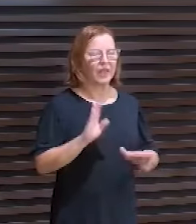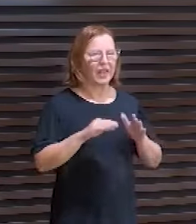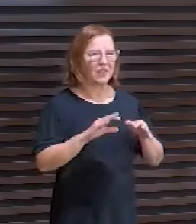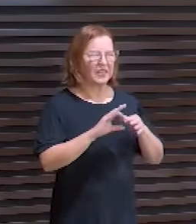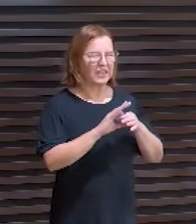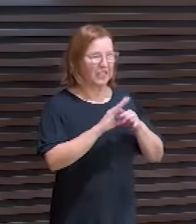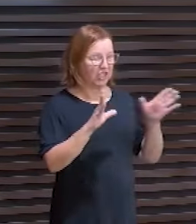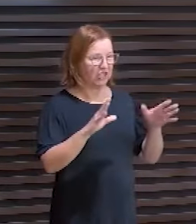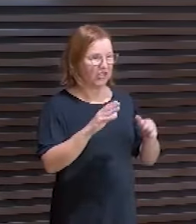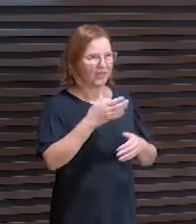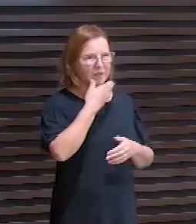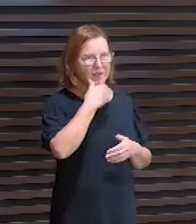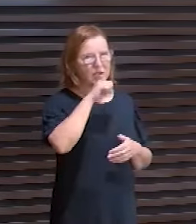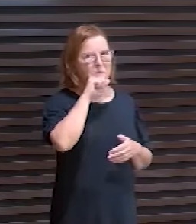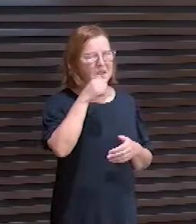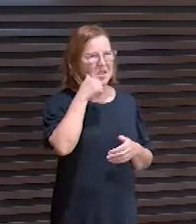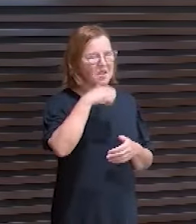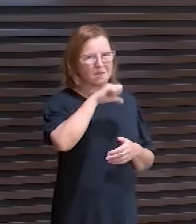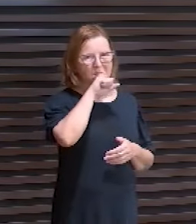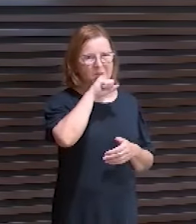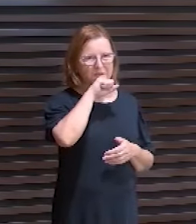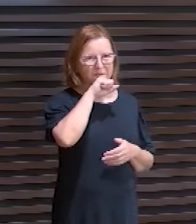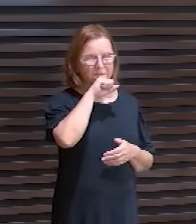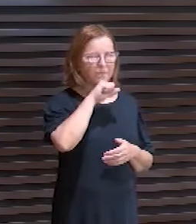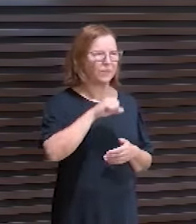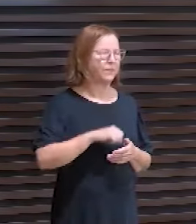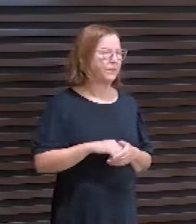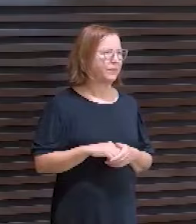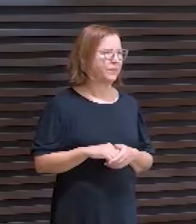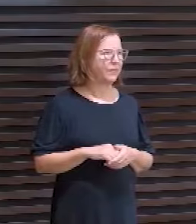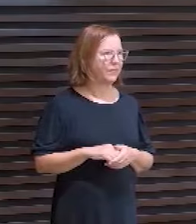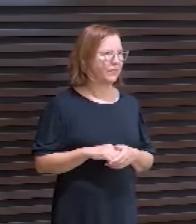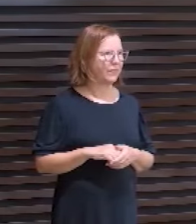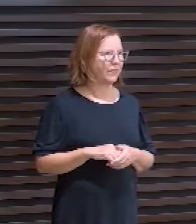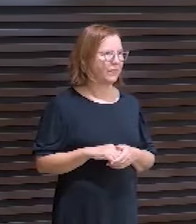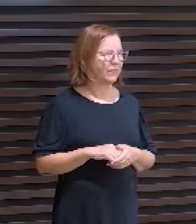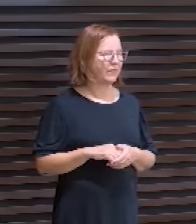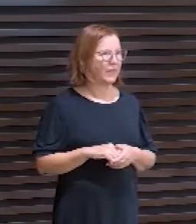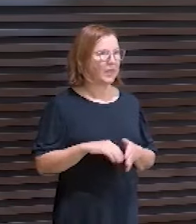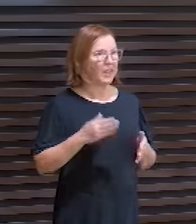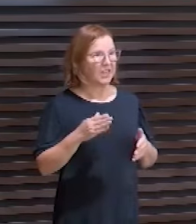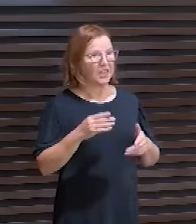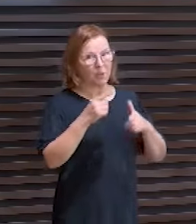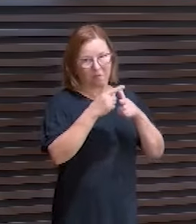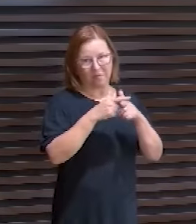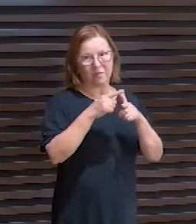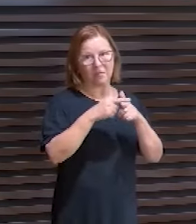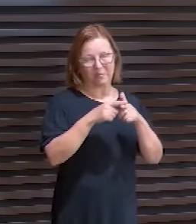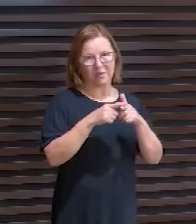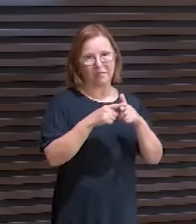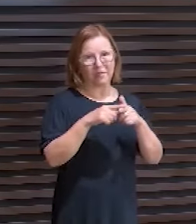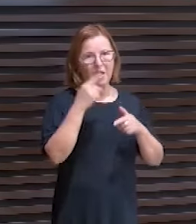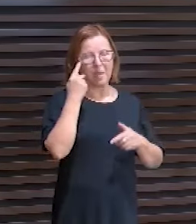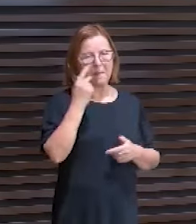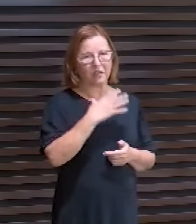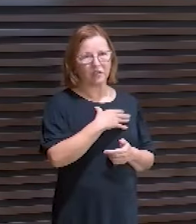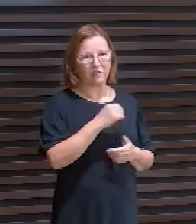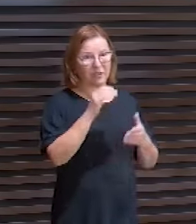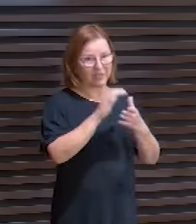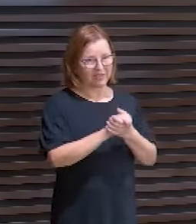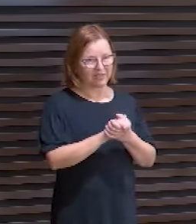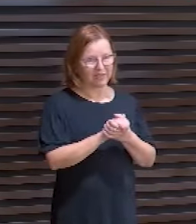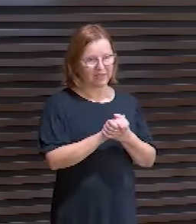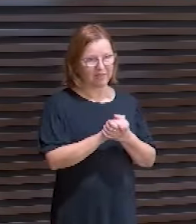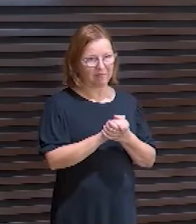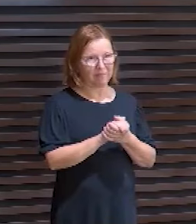agora tô vendo que tem muitos aqui Inclusive eu tô no pacote acaba sendo um problema para os filhos casados